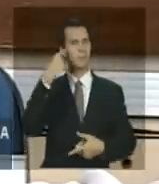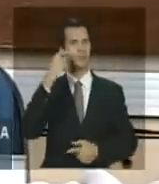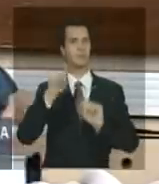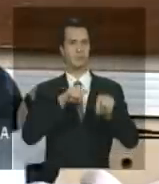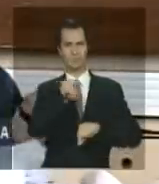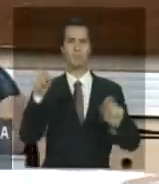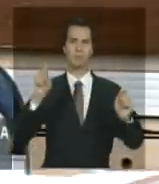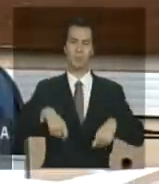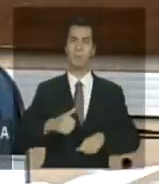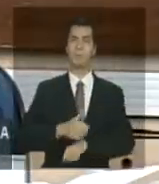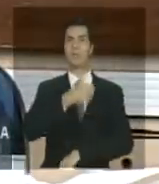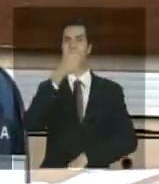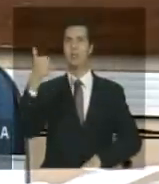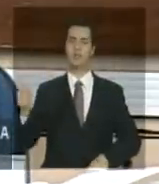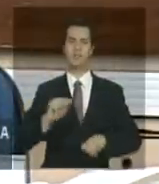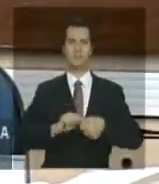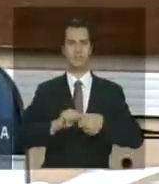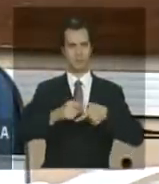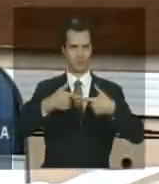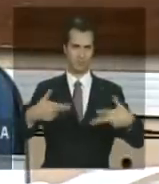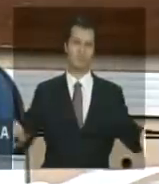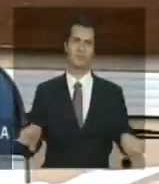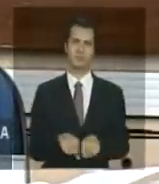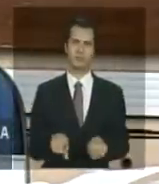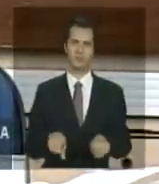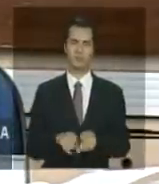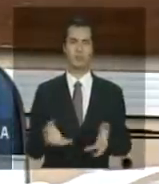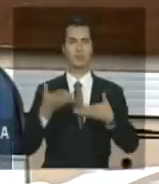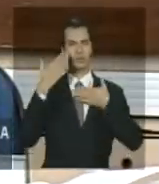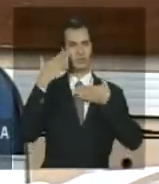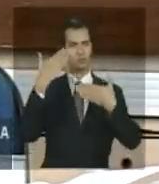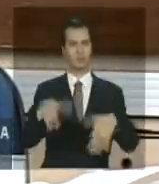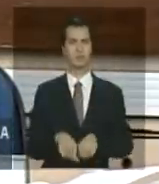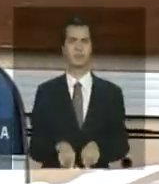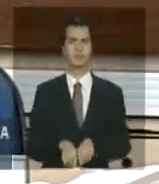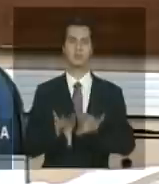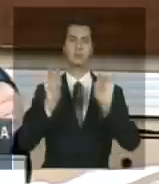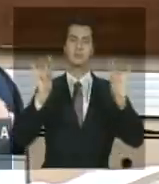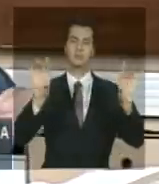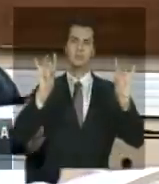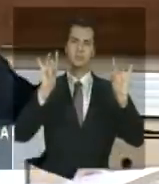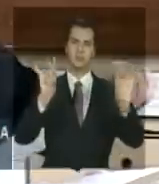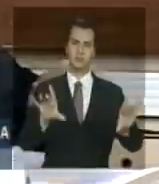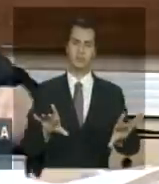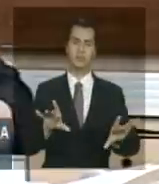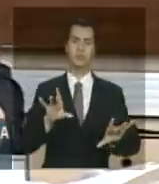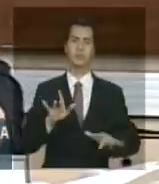ainda melhor. Queria agradecer especialmente